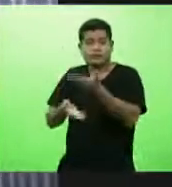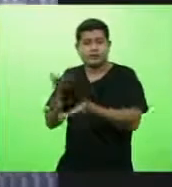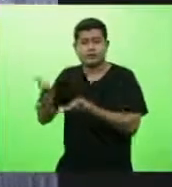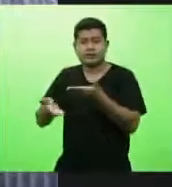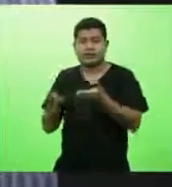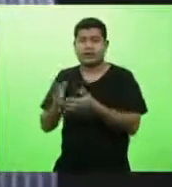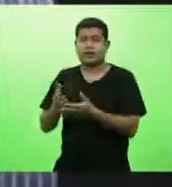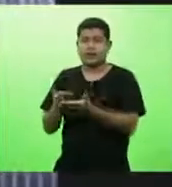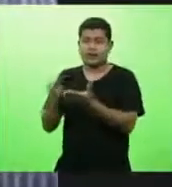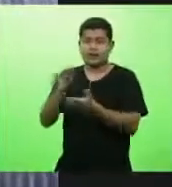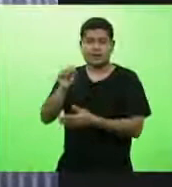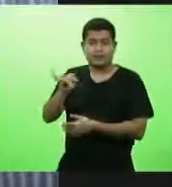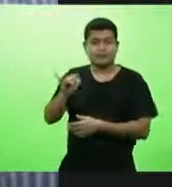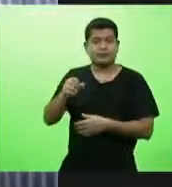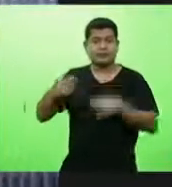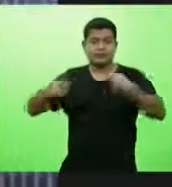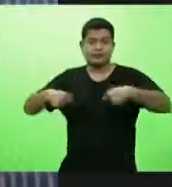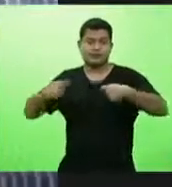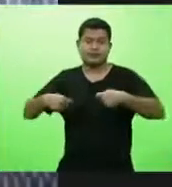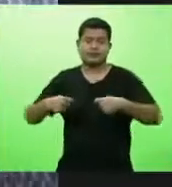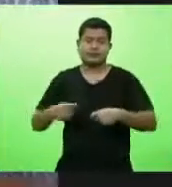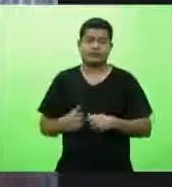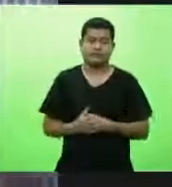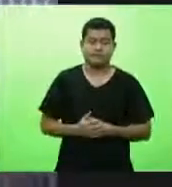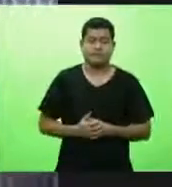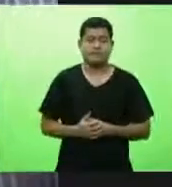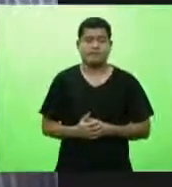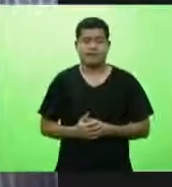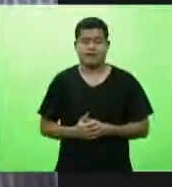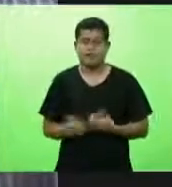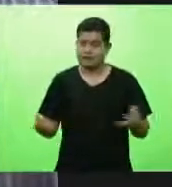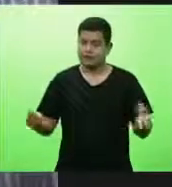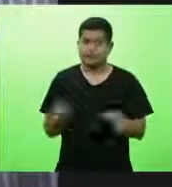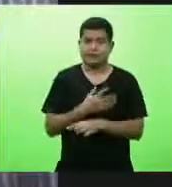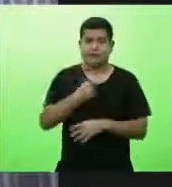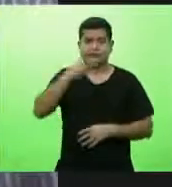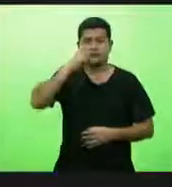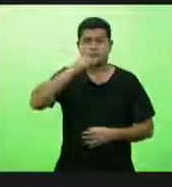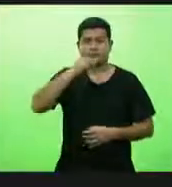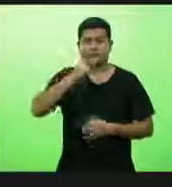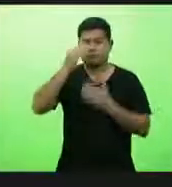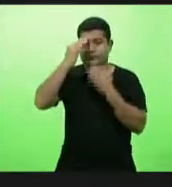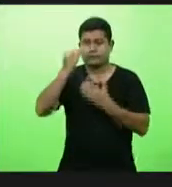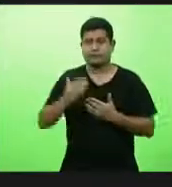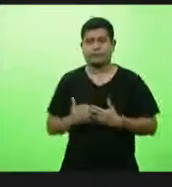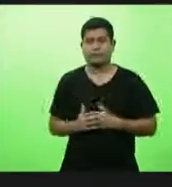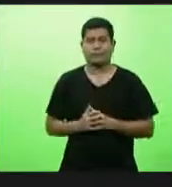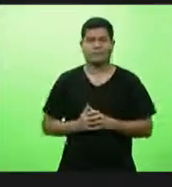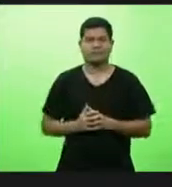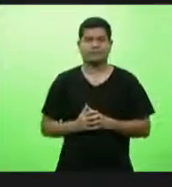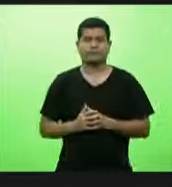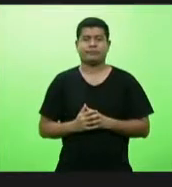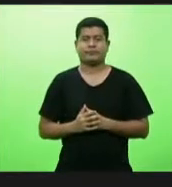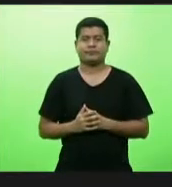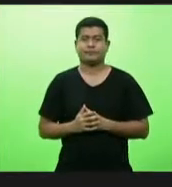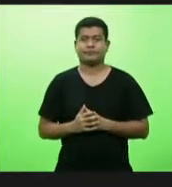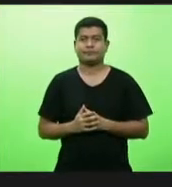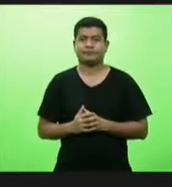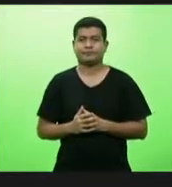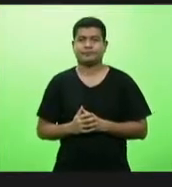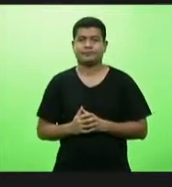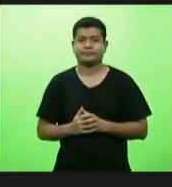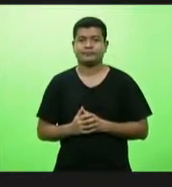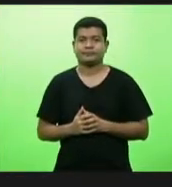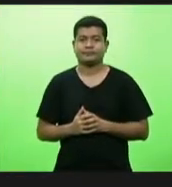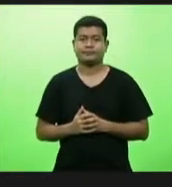pessoa quando ela precisa. Era isso, deputado Kennedy. Obrigado, senhor deputado. Obrigado,